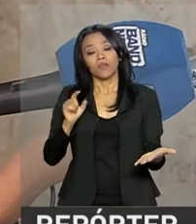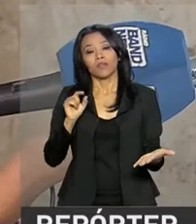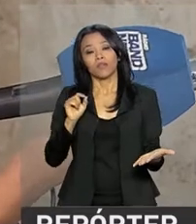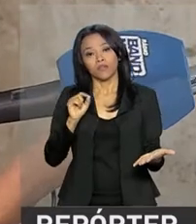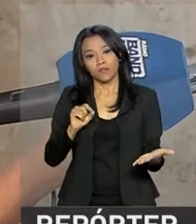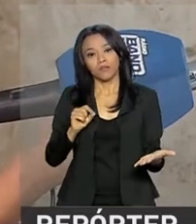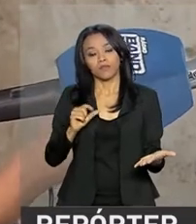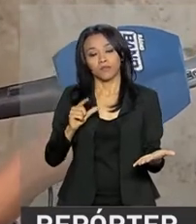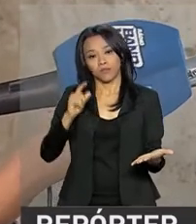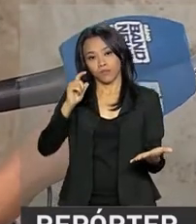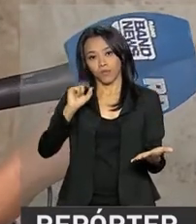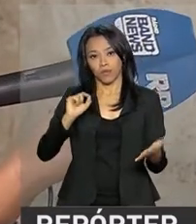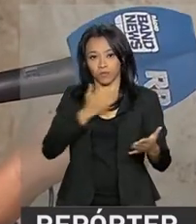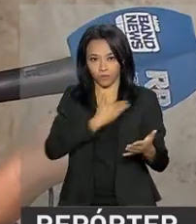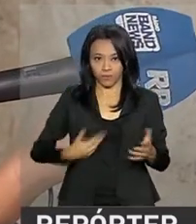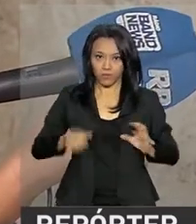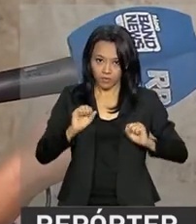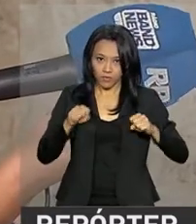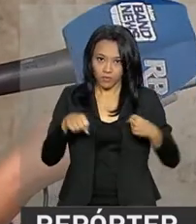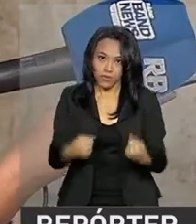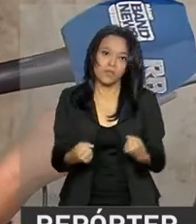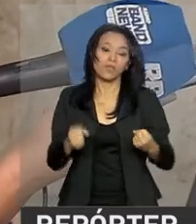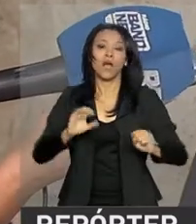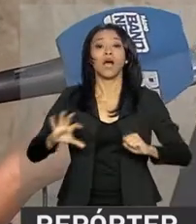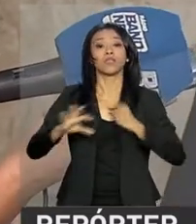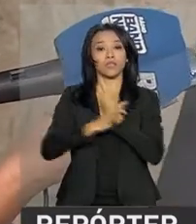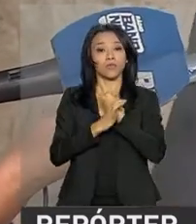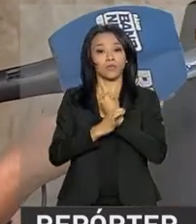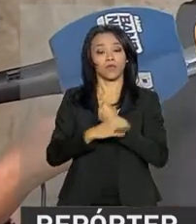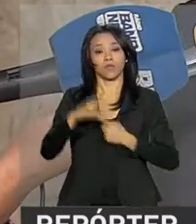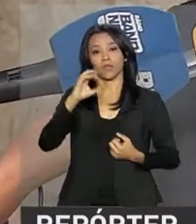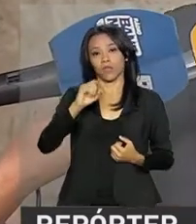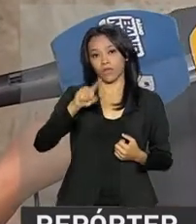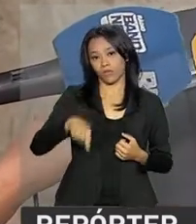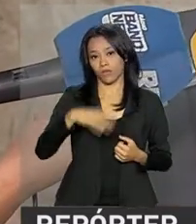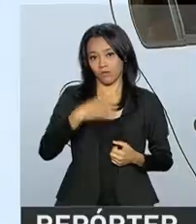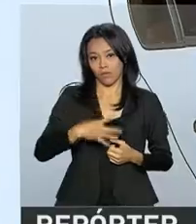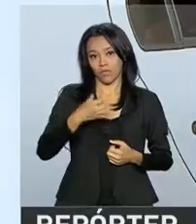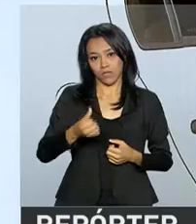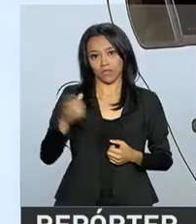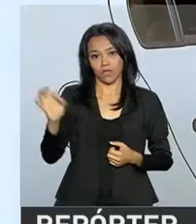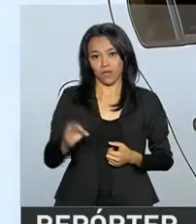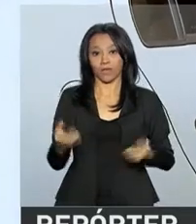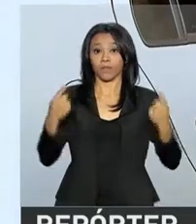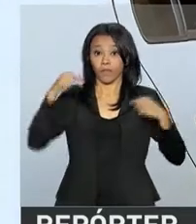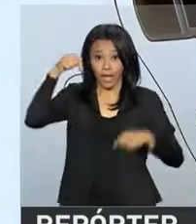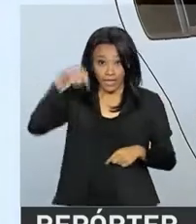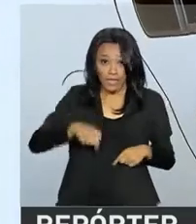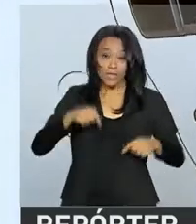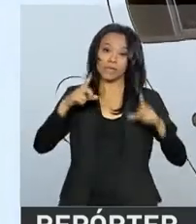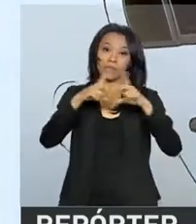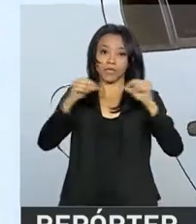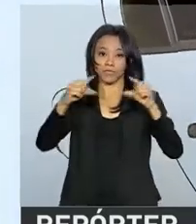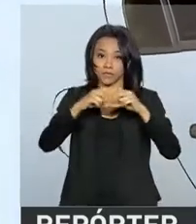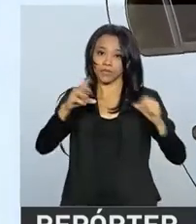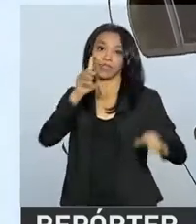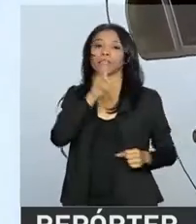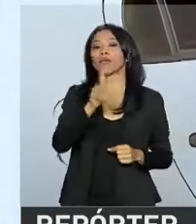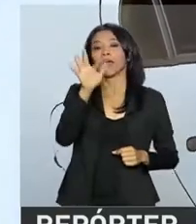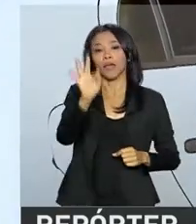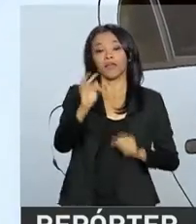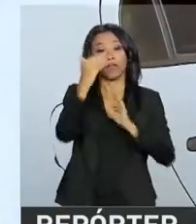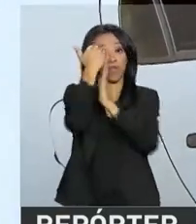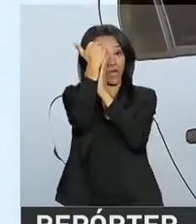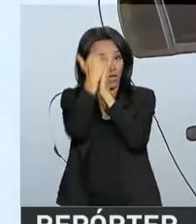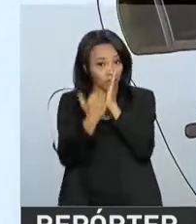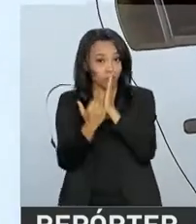no esforço de garantir os 46 centavos, como é previsto. No Distrito Federal, além de conferir a redução do